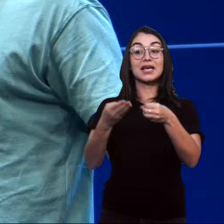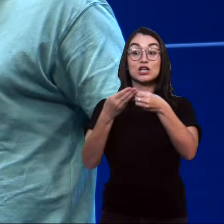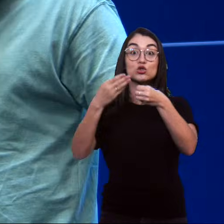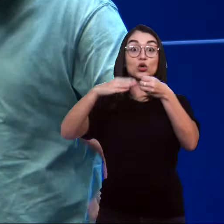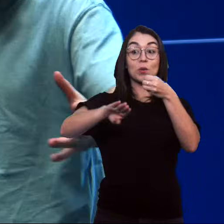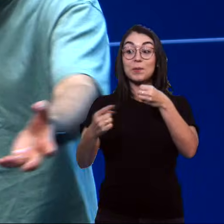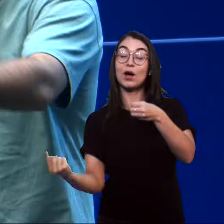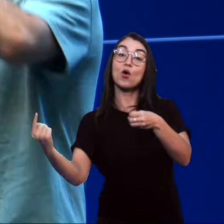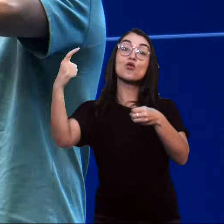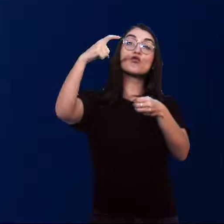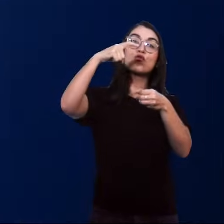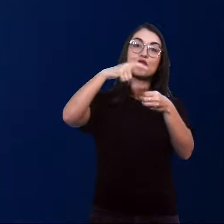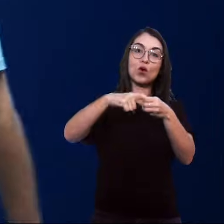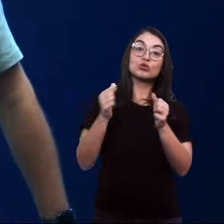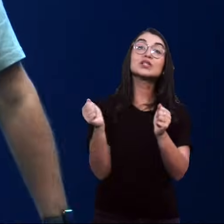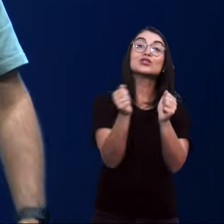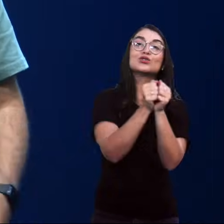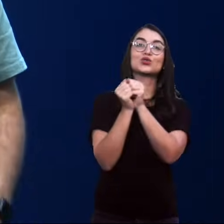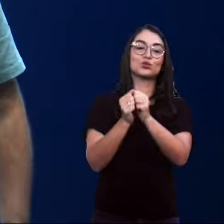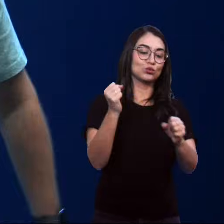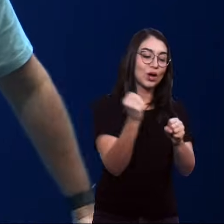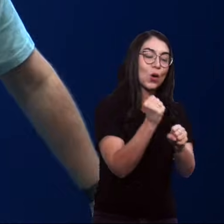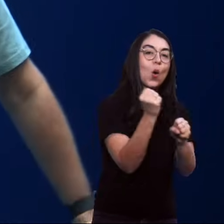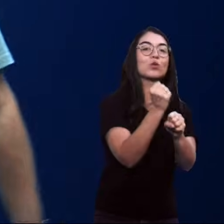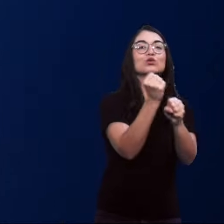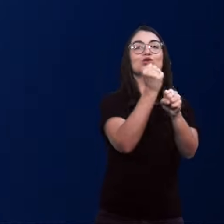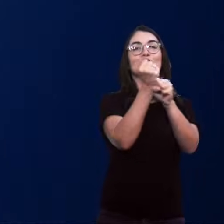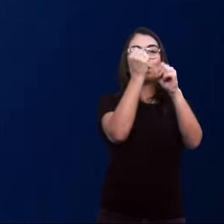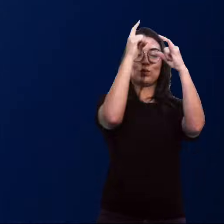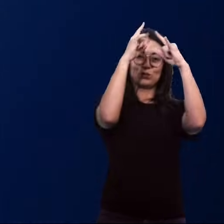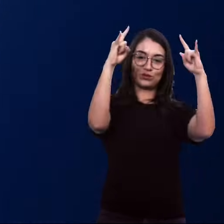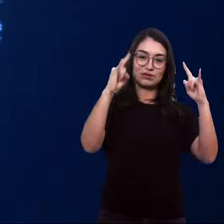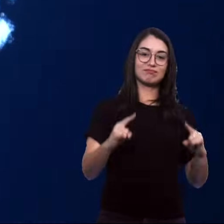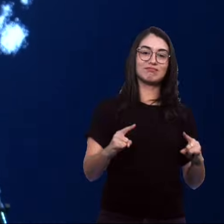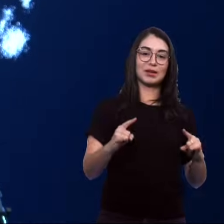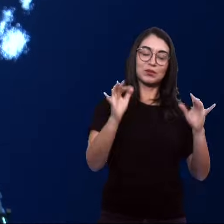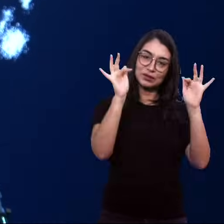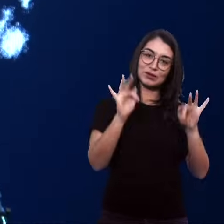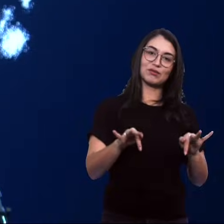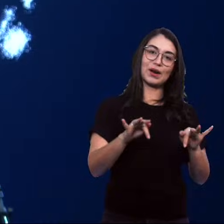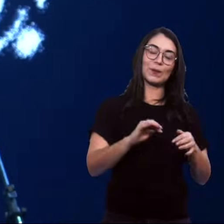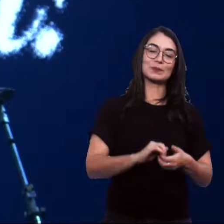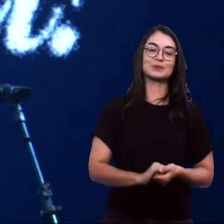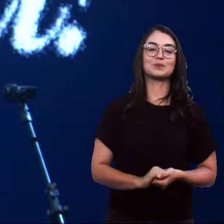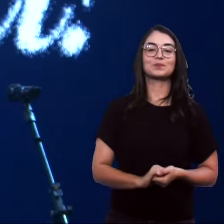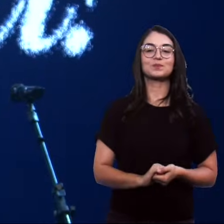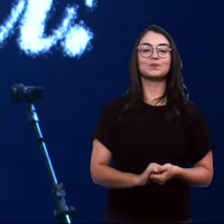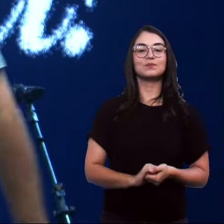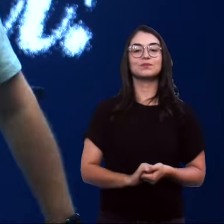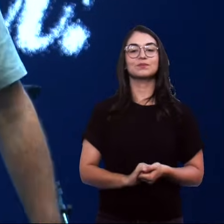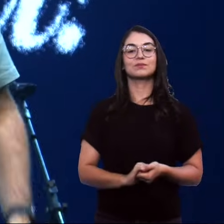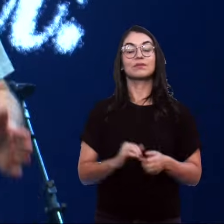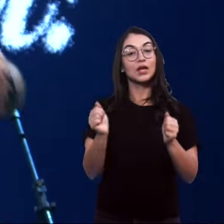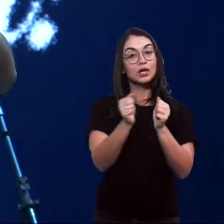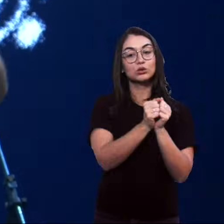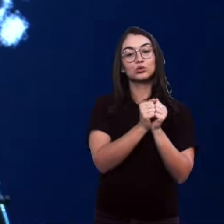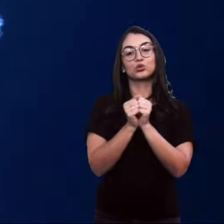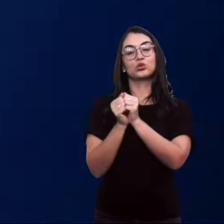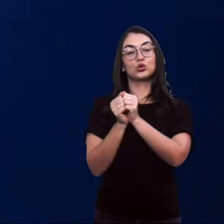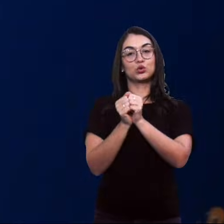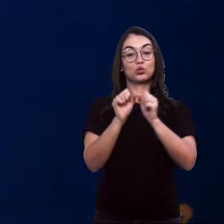o templo. Ele já tinha feito o altar, então ele vai e começa a reconstrução do templo de novo, junto com o